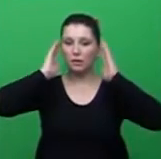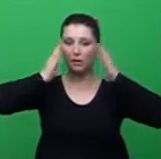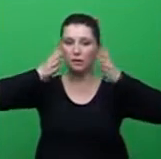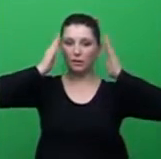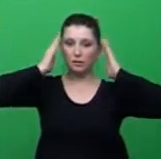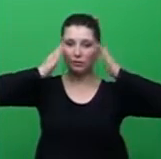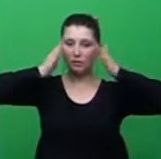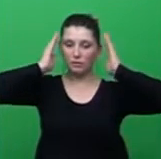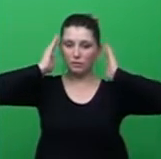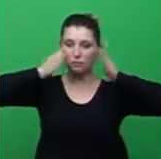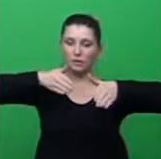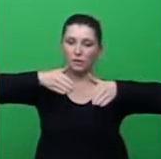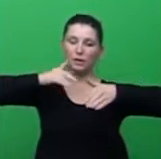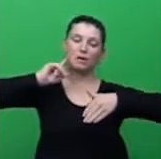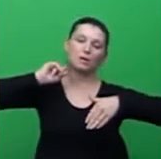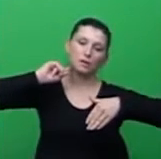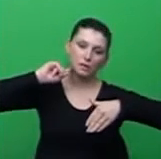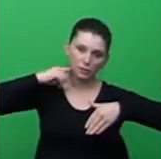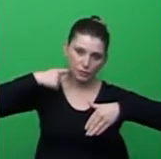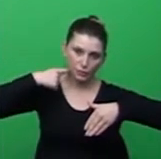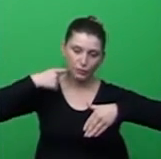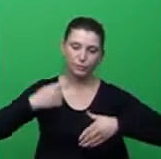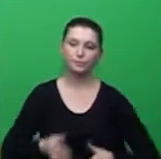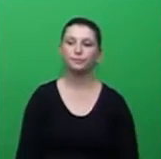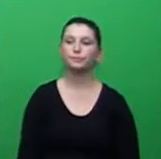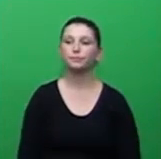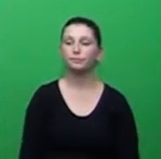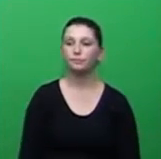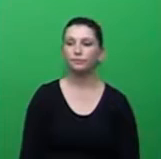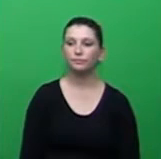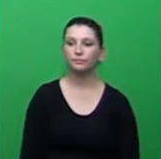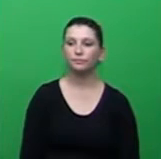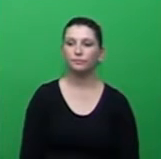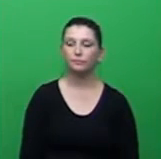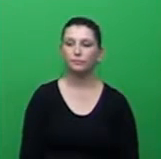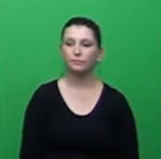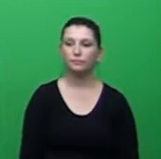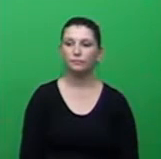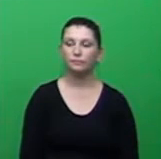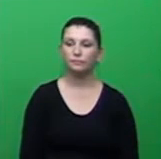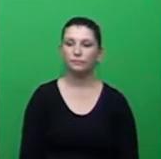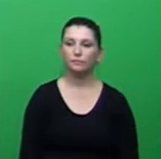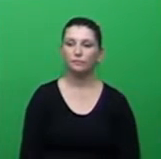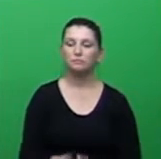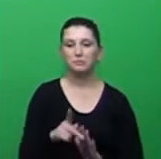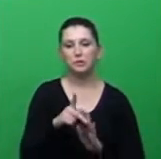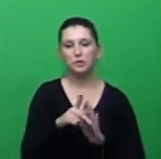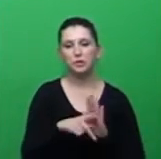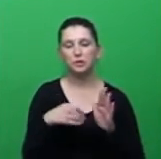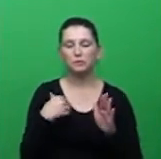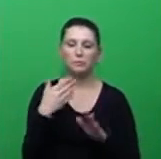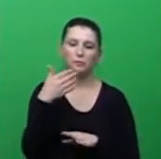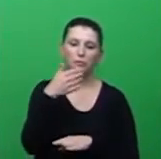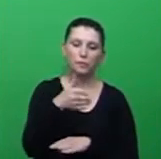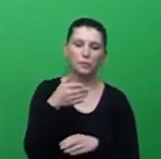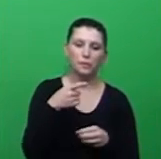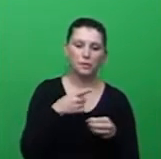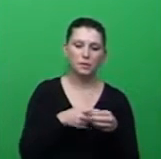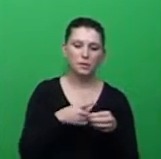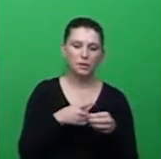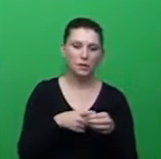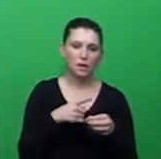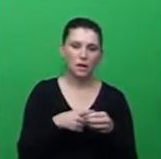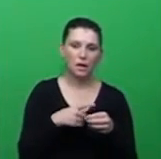recolhem esses produtos recicláveis. O projeto, visitei algumas cidades do país onde o sistema